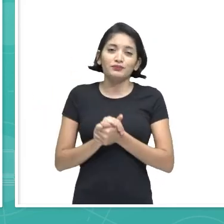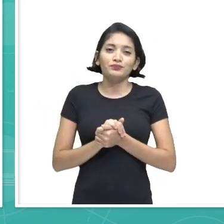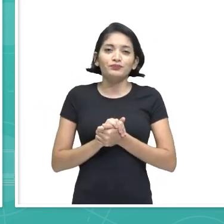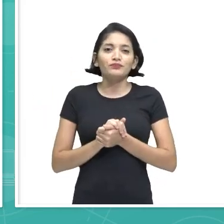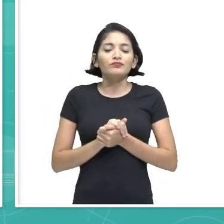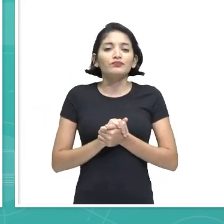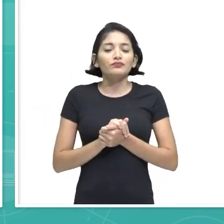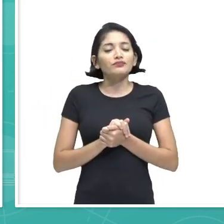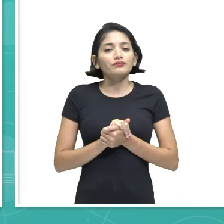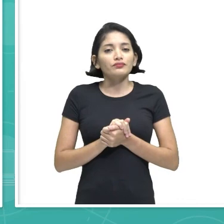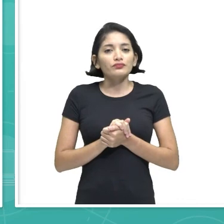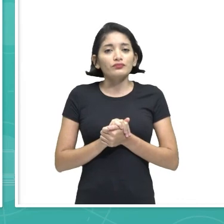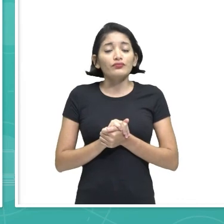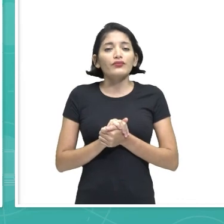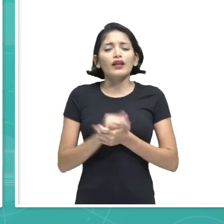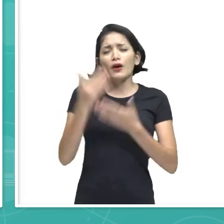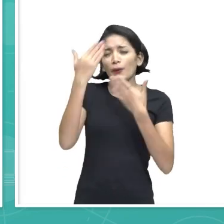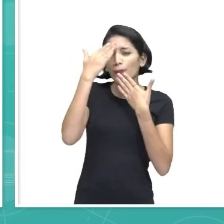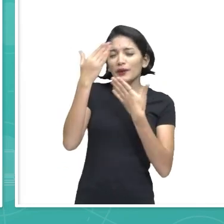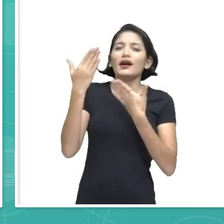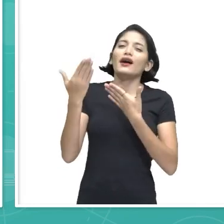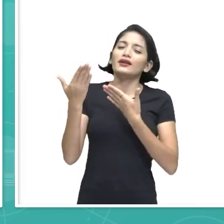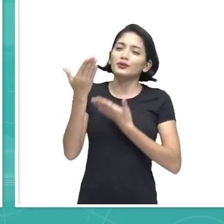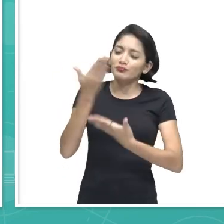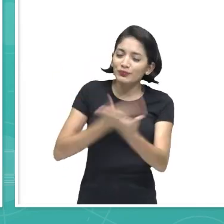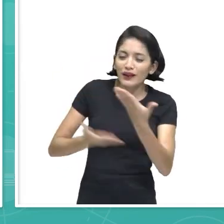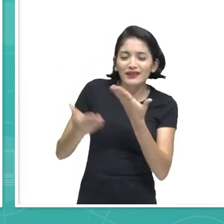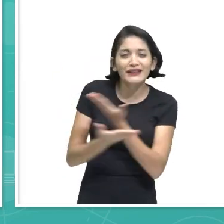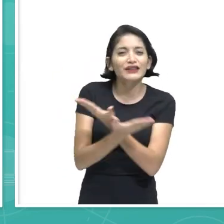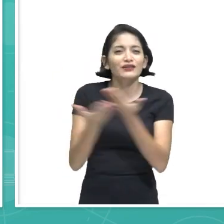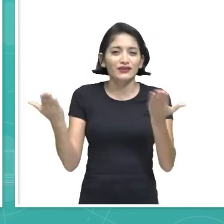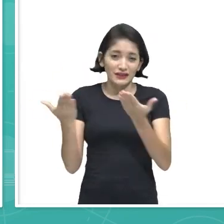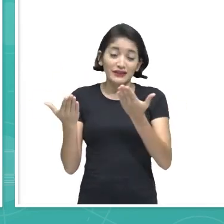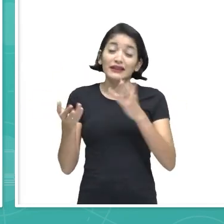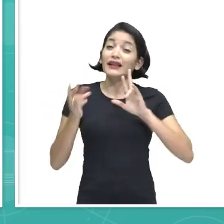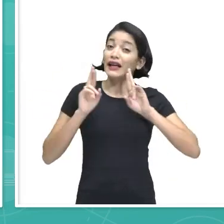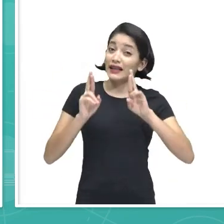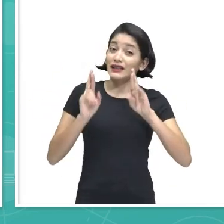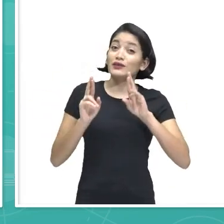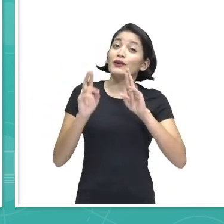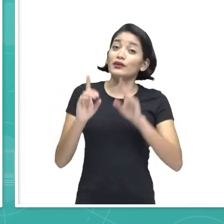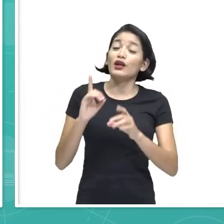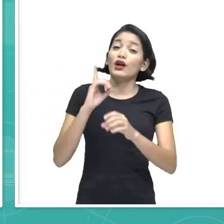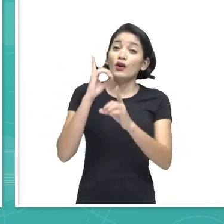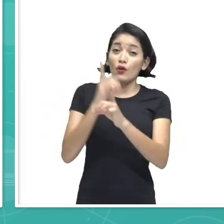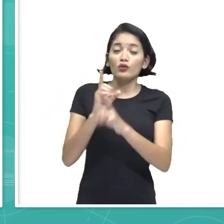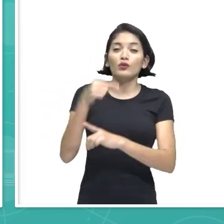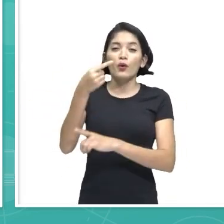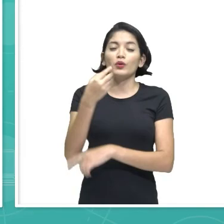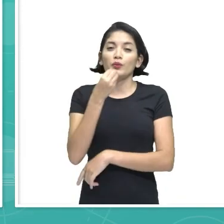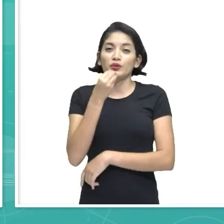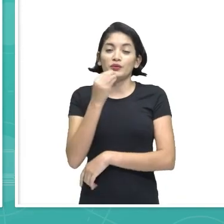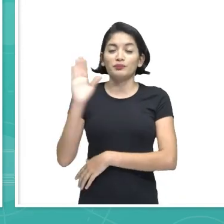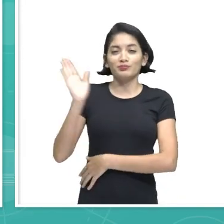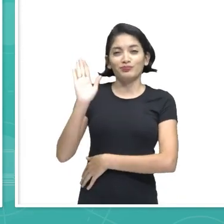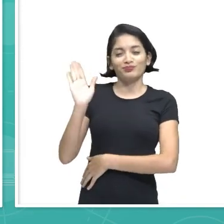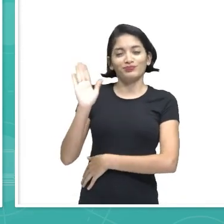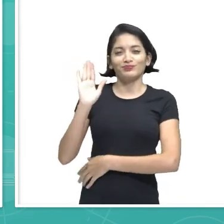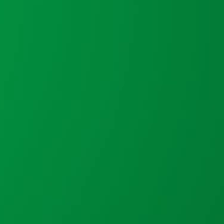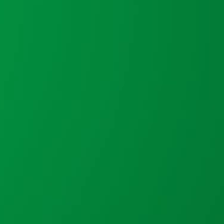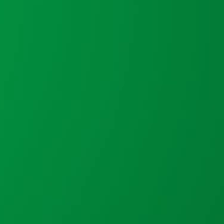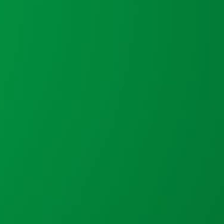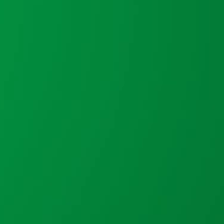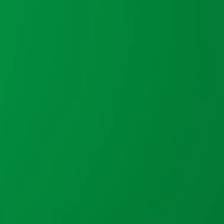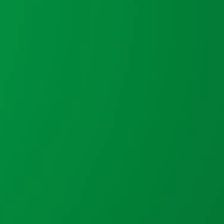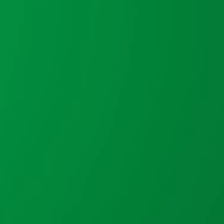gente, muito obrigada pela participação de todos vocês e eu espero revê-los em outra oportunidade. Até mais!